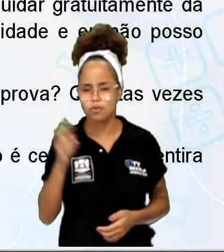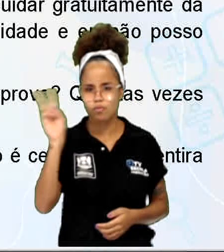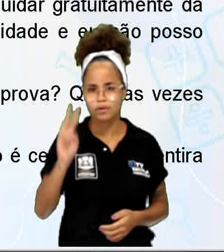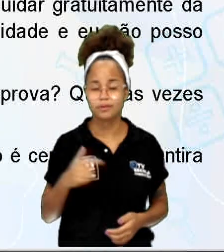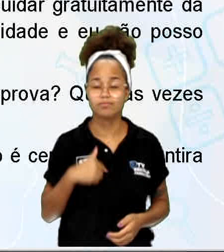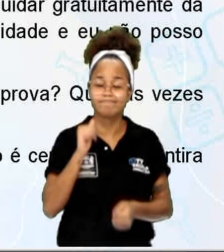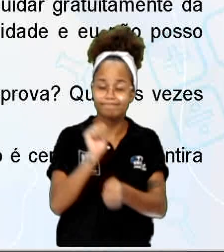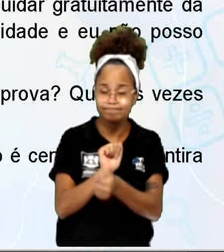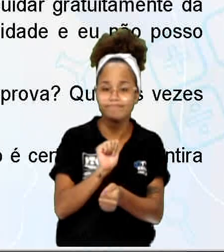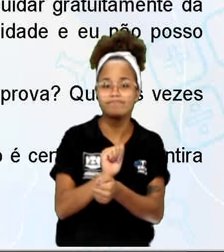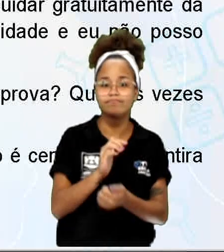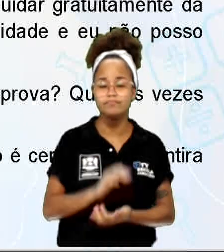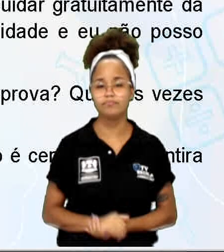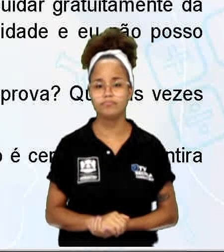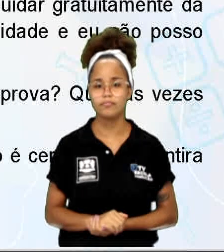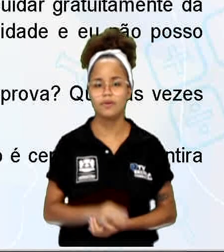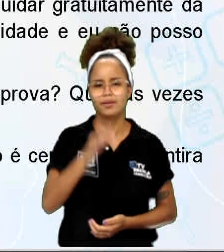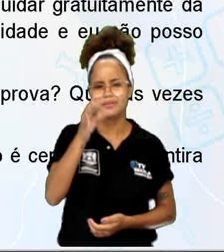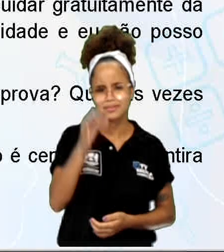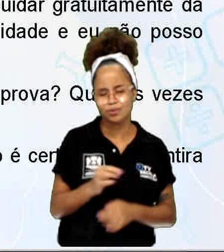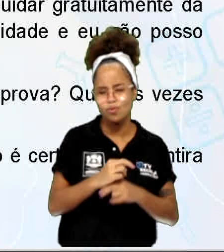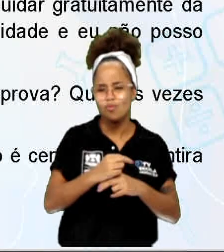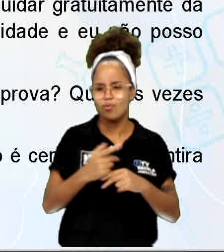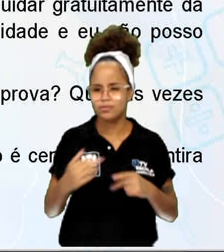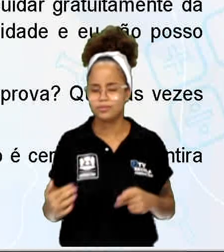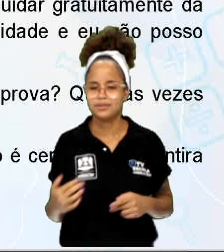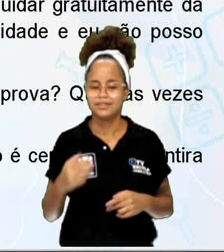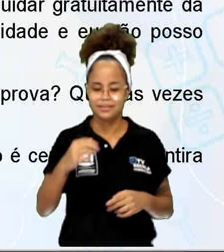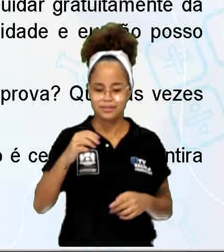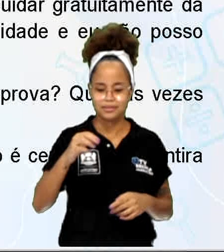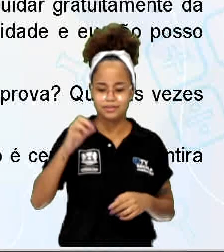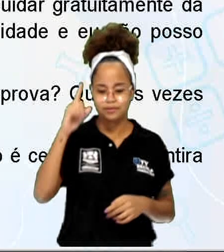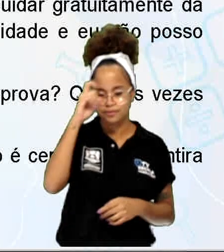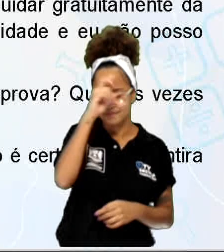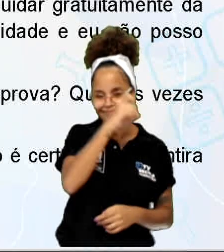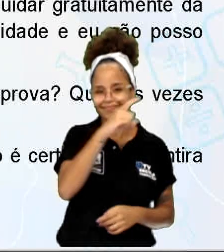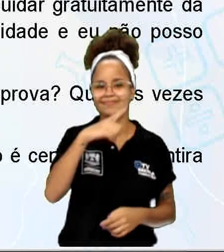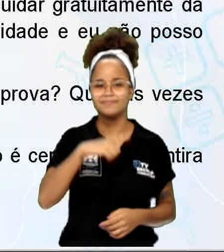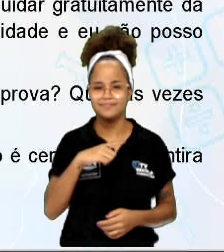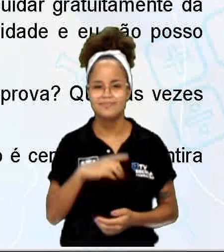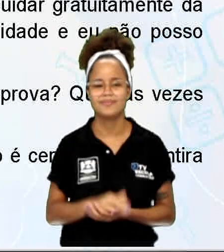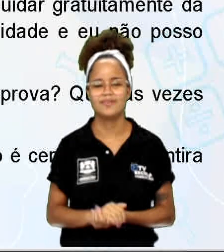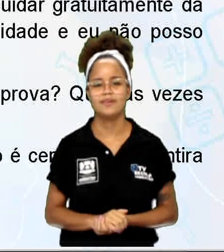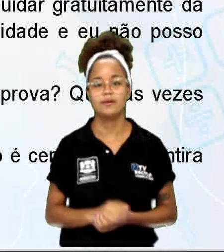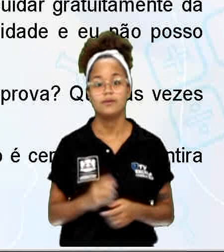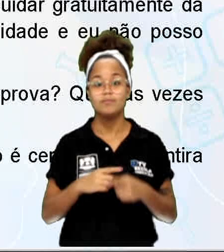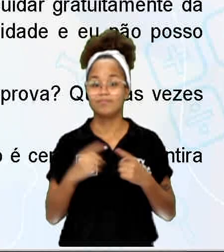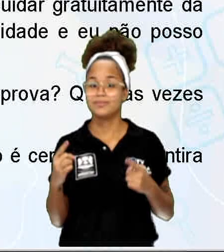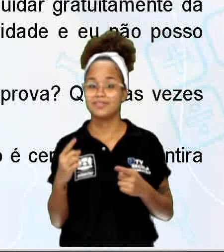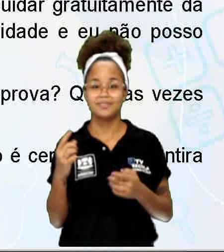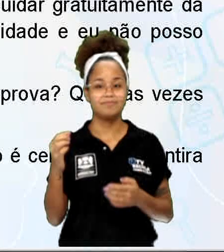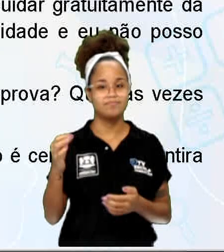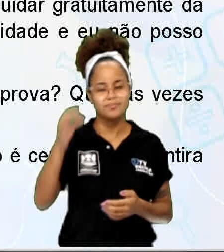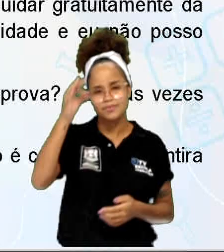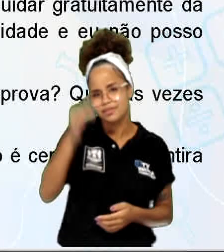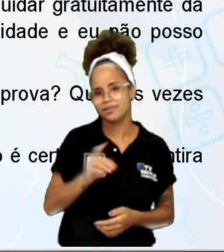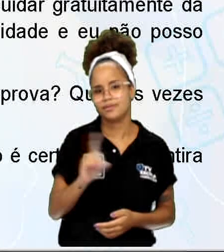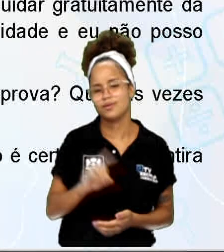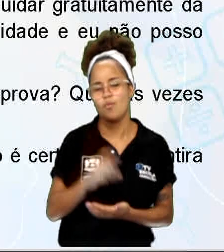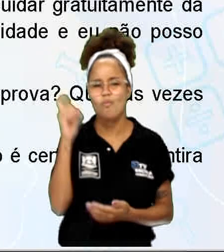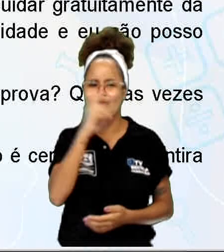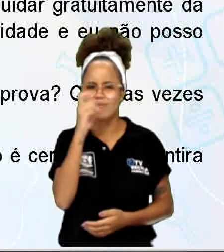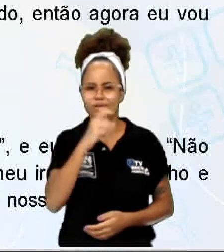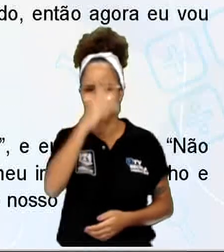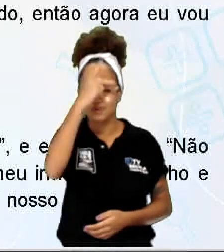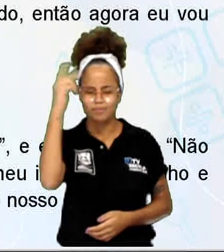cais? É certo que tempos difíceis existem para aperfeiçoar o aprendiz, mas não é certo que a mentira dos maus brasileiros